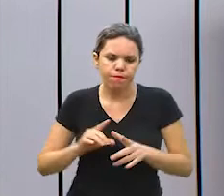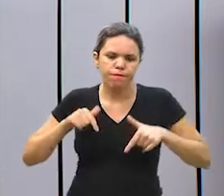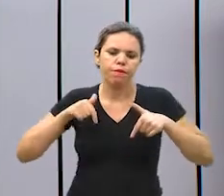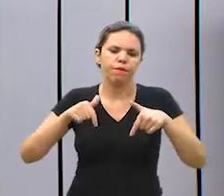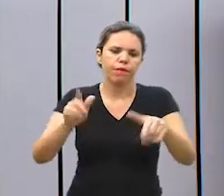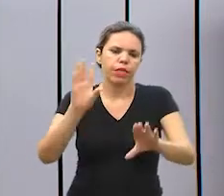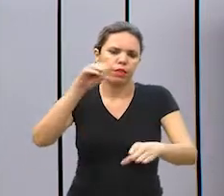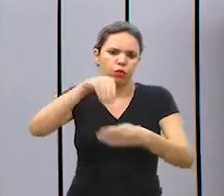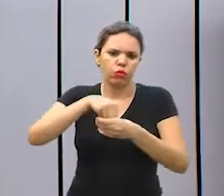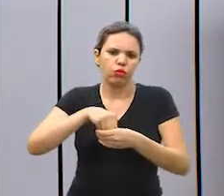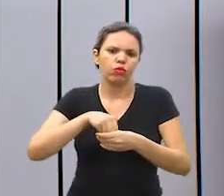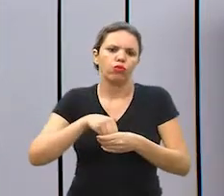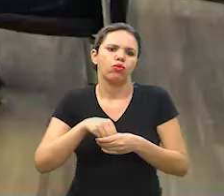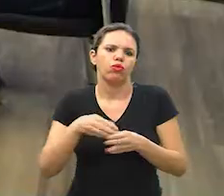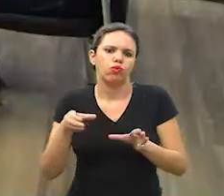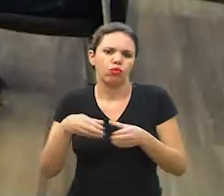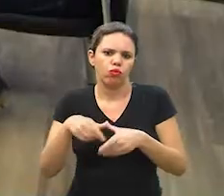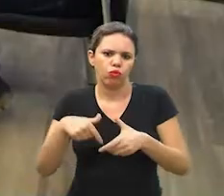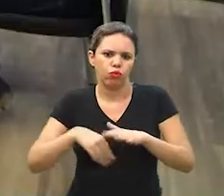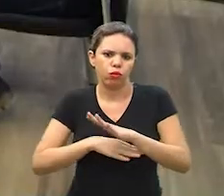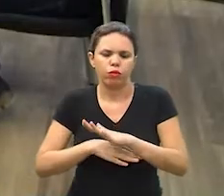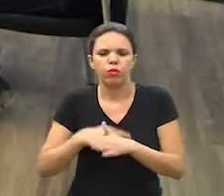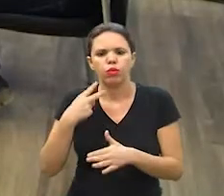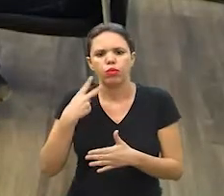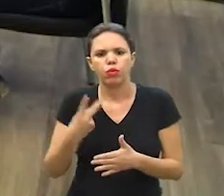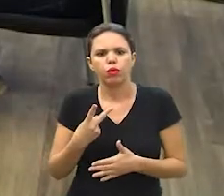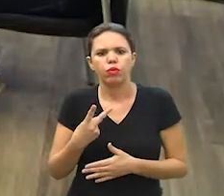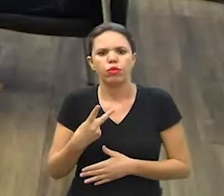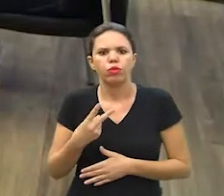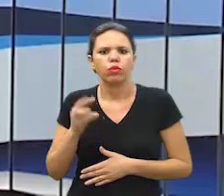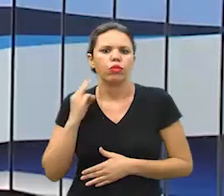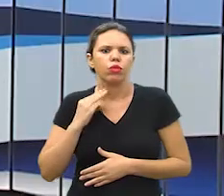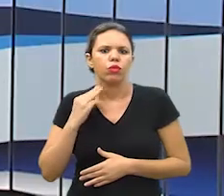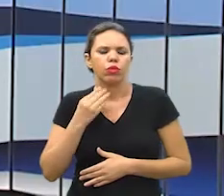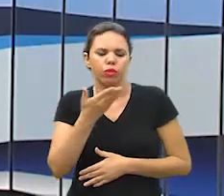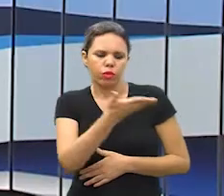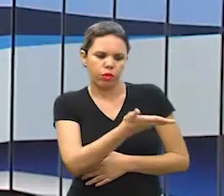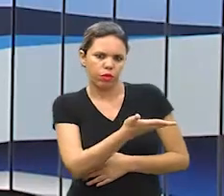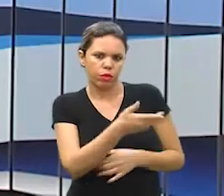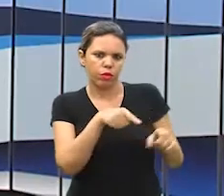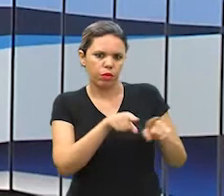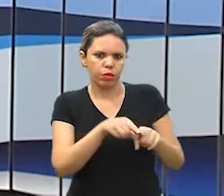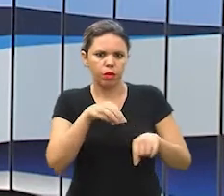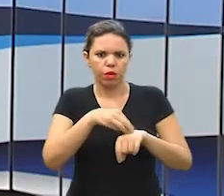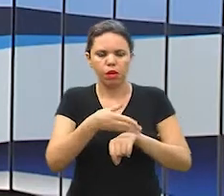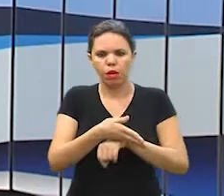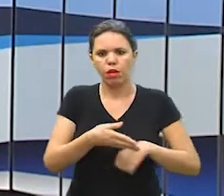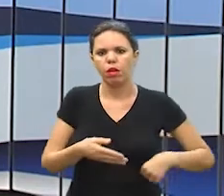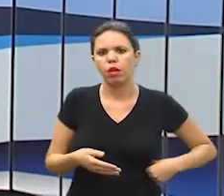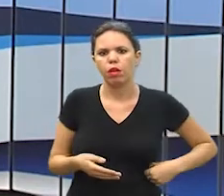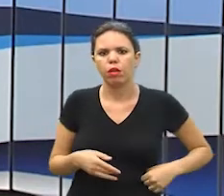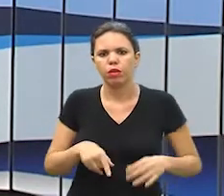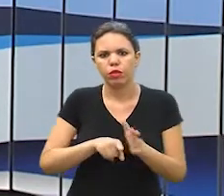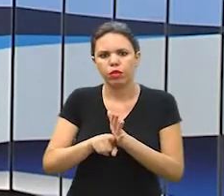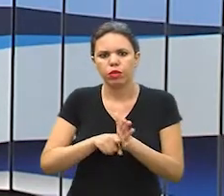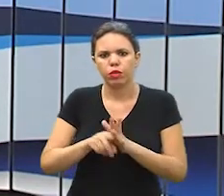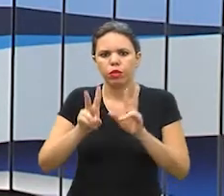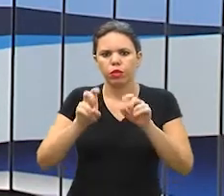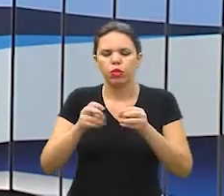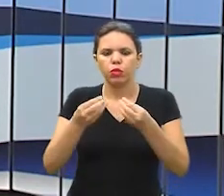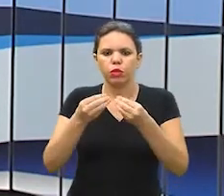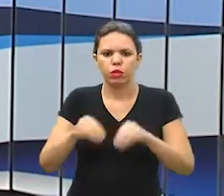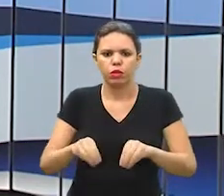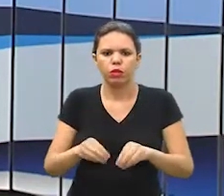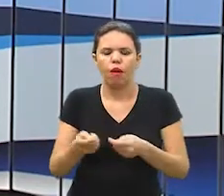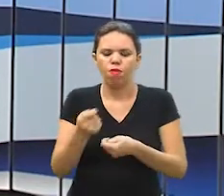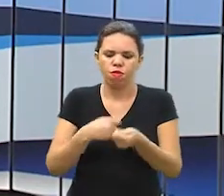atuante dentro dessa comissão. Vereador Cecílio Santos, o senhor também é membro da Comissão de Estudos sobre os